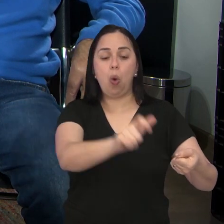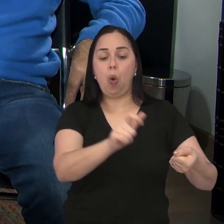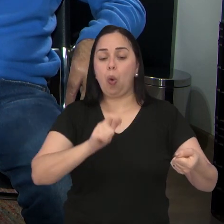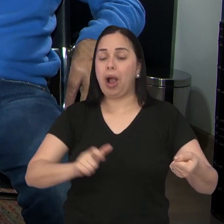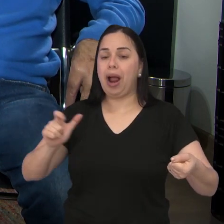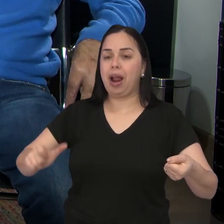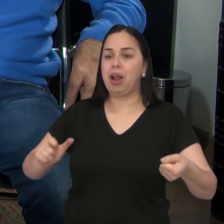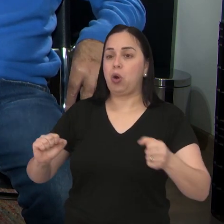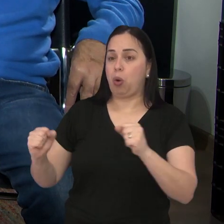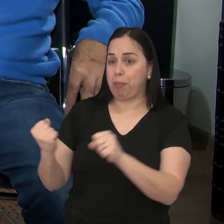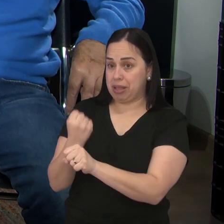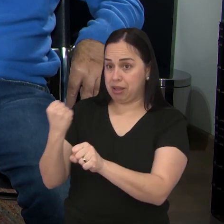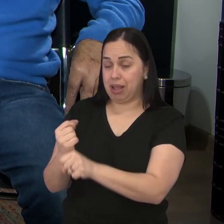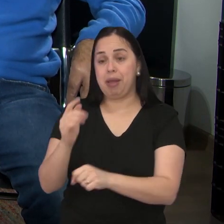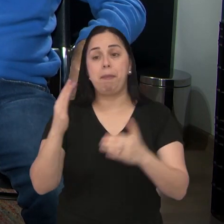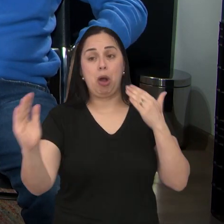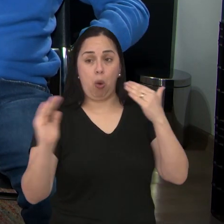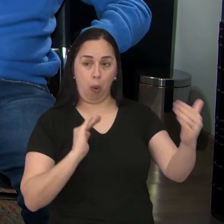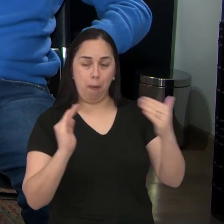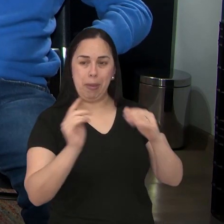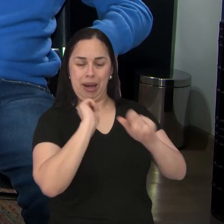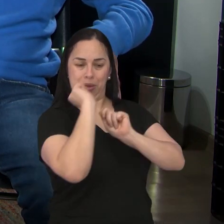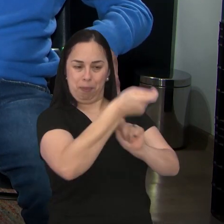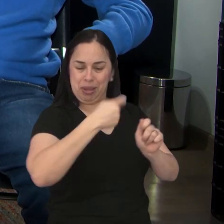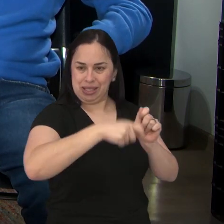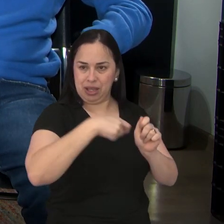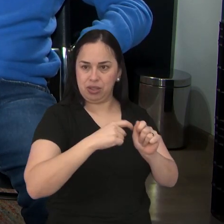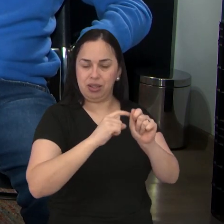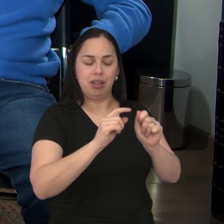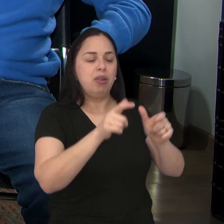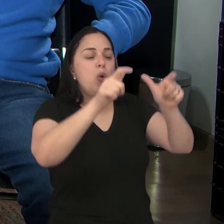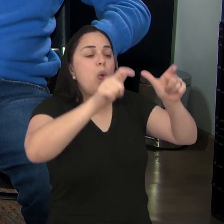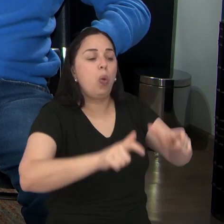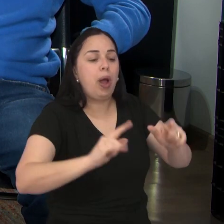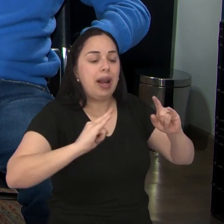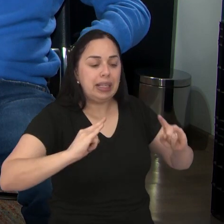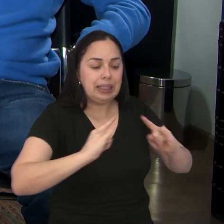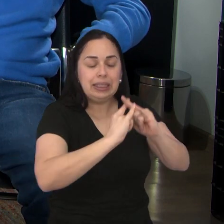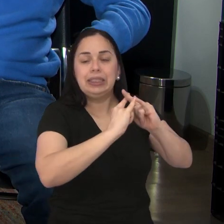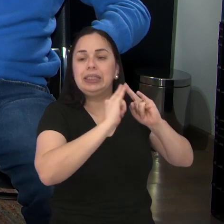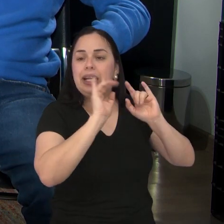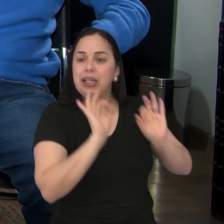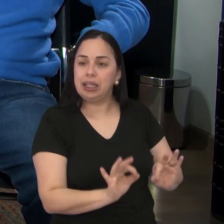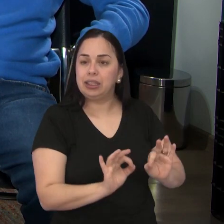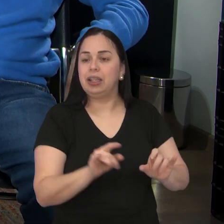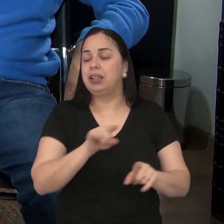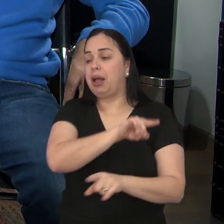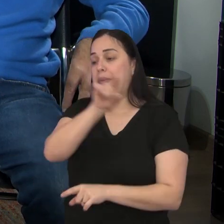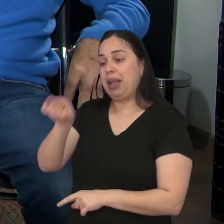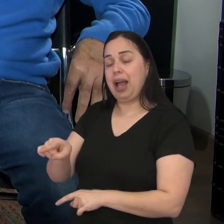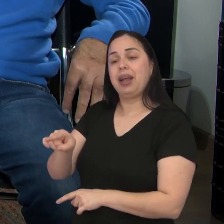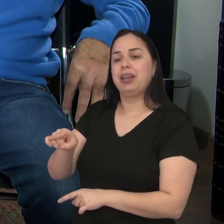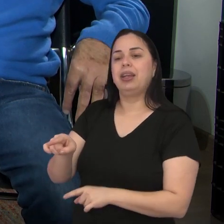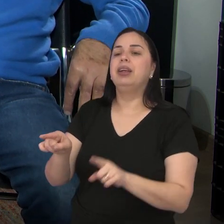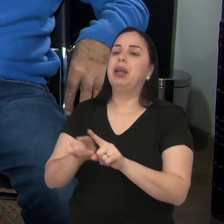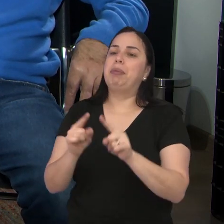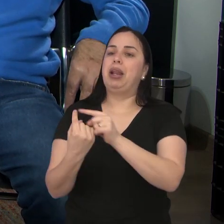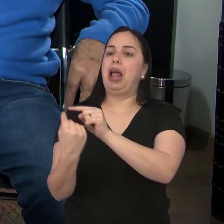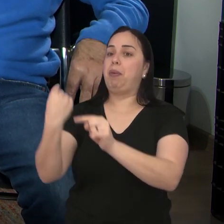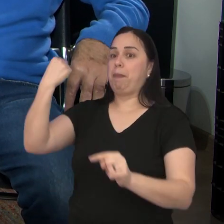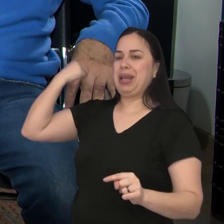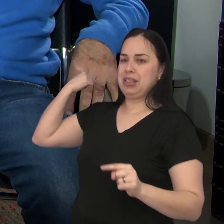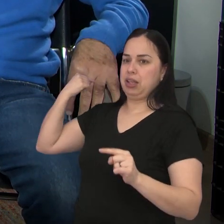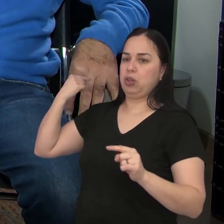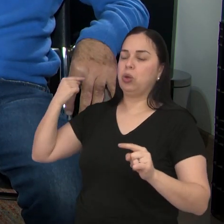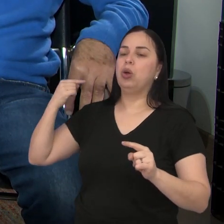a sua barraca de camping ou, voltando lá atrás, as suas cabanas, as suas ocas, eu falando